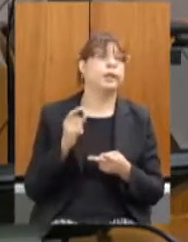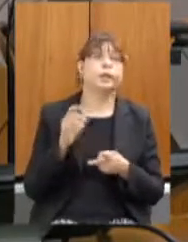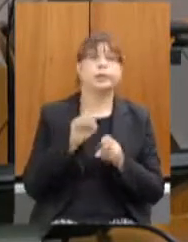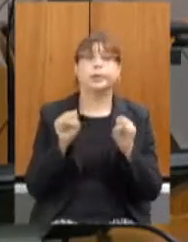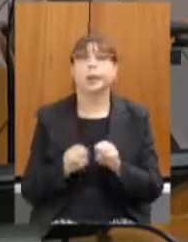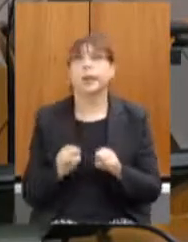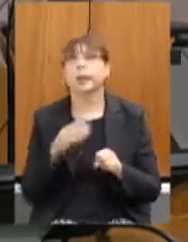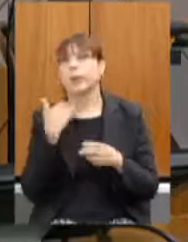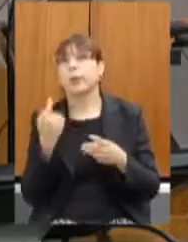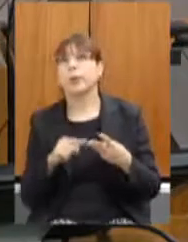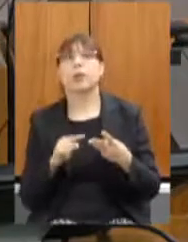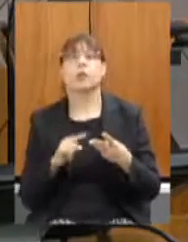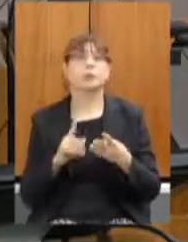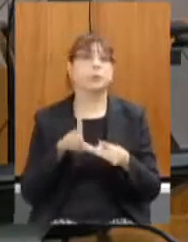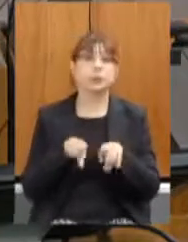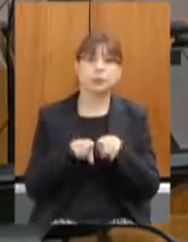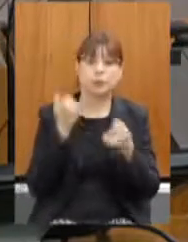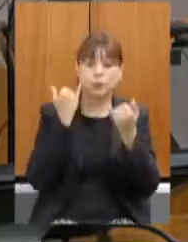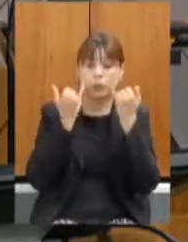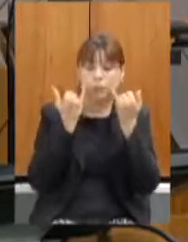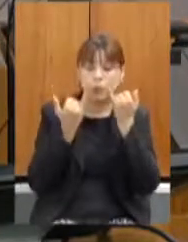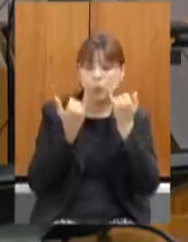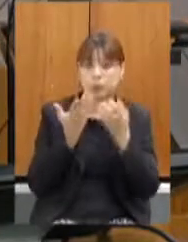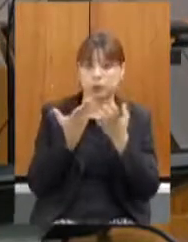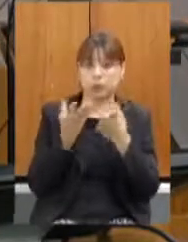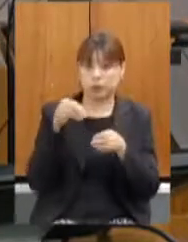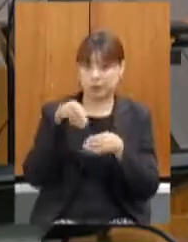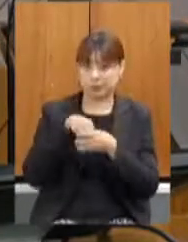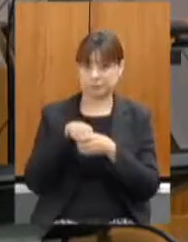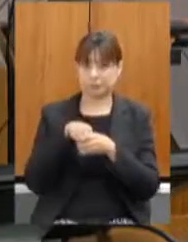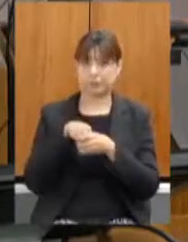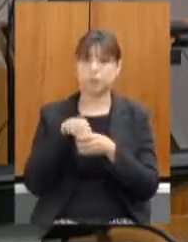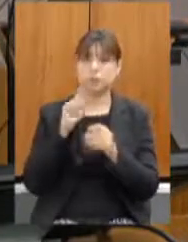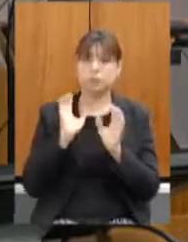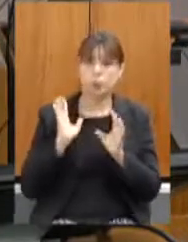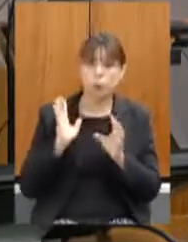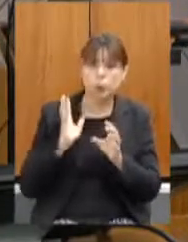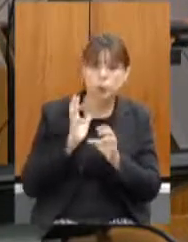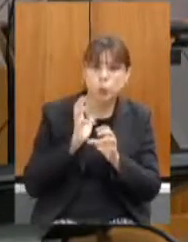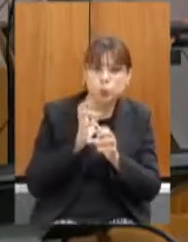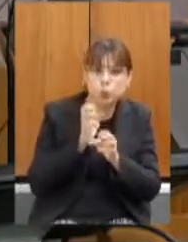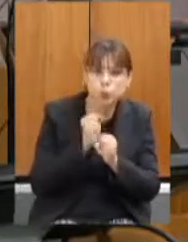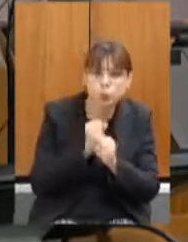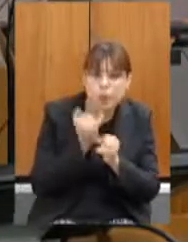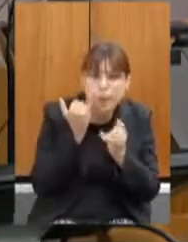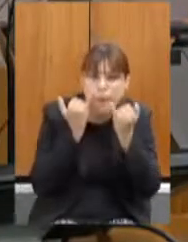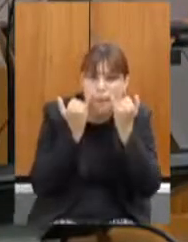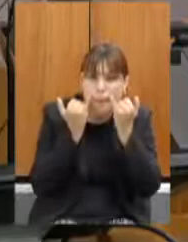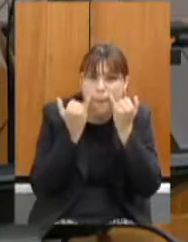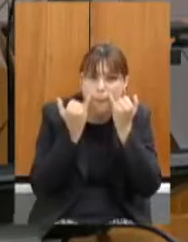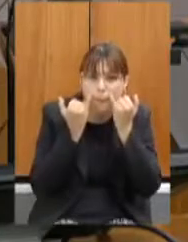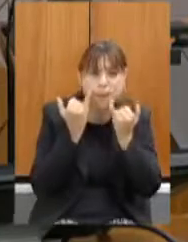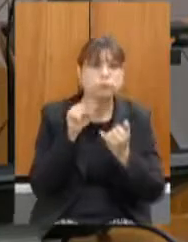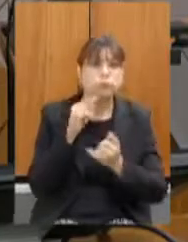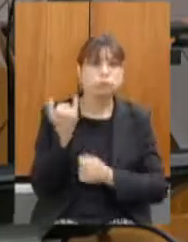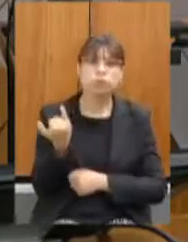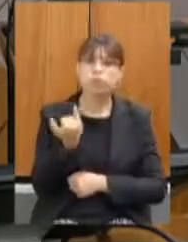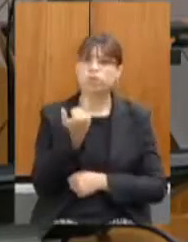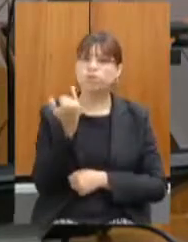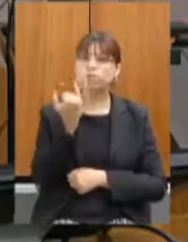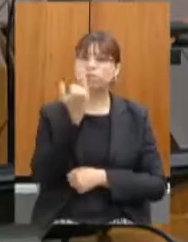mortalidade e dados internos da Cesp essa consolidação o zelo para nós foi tão importante que